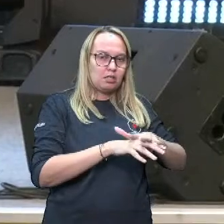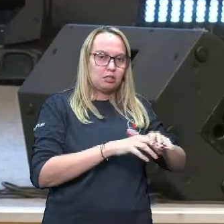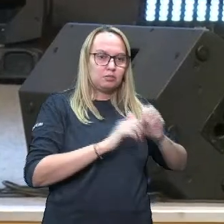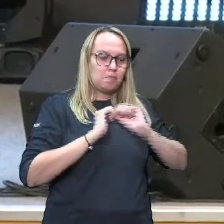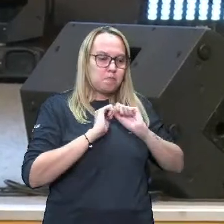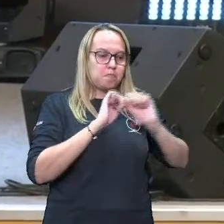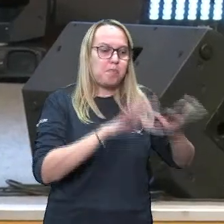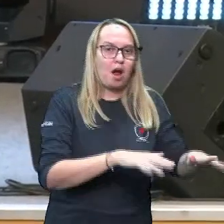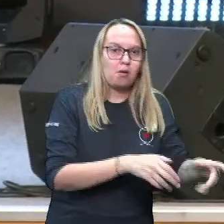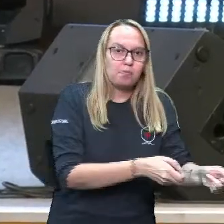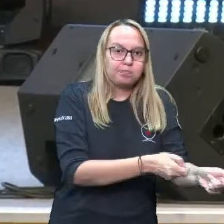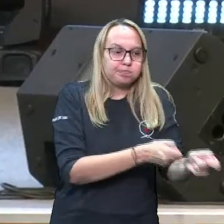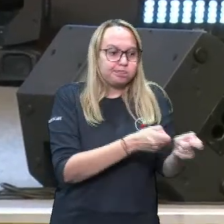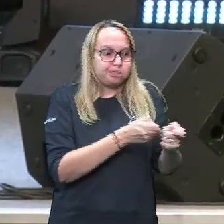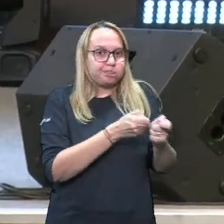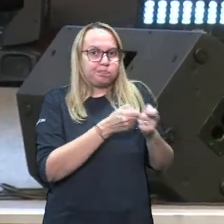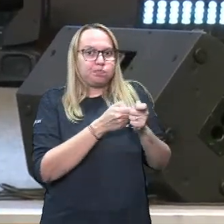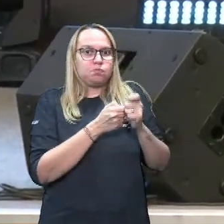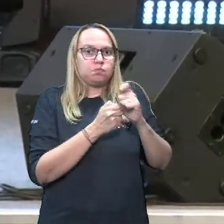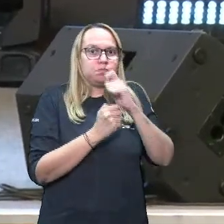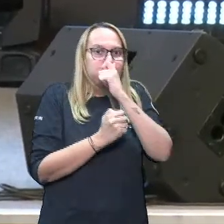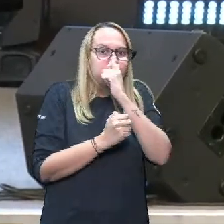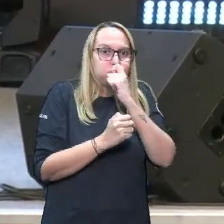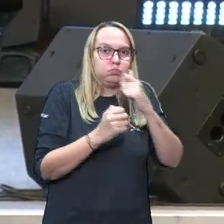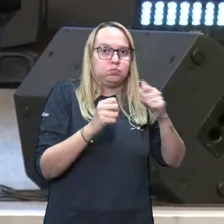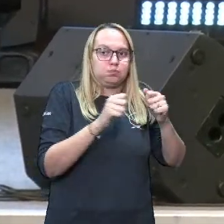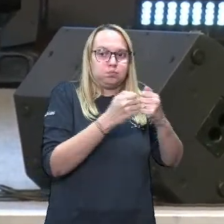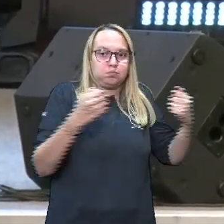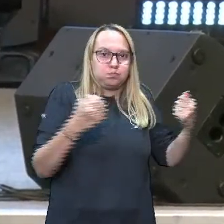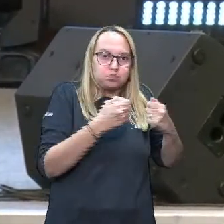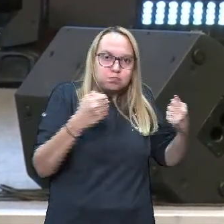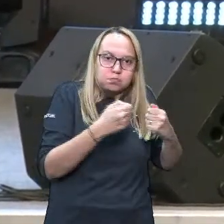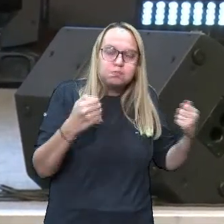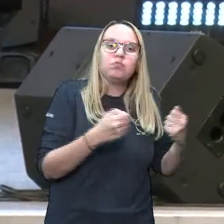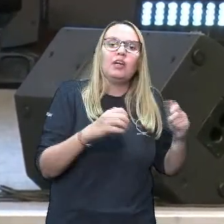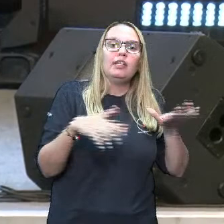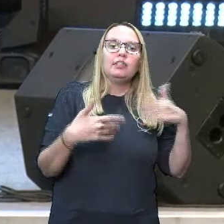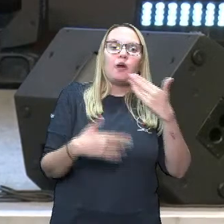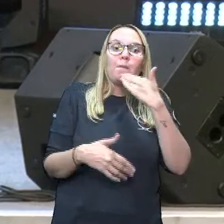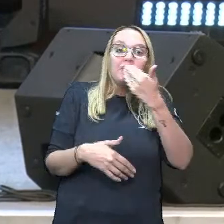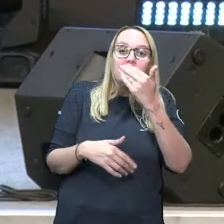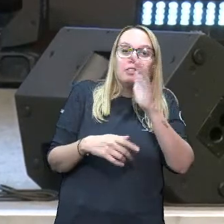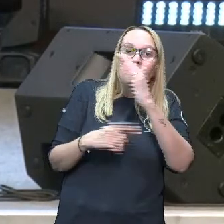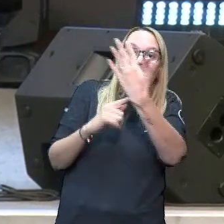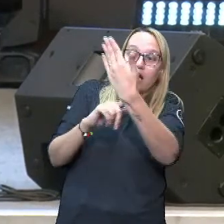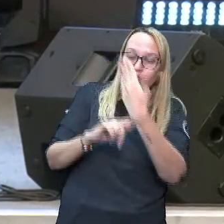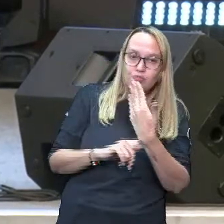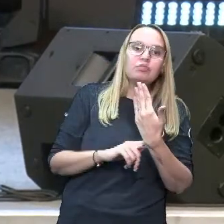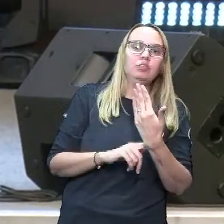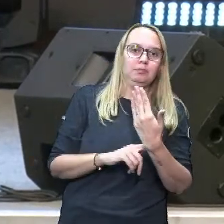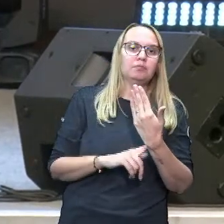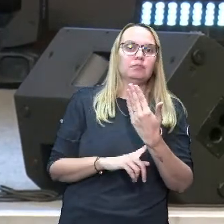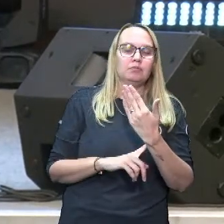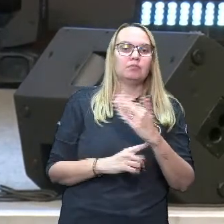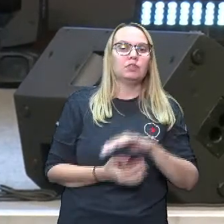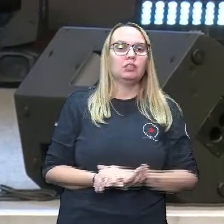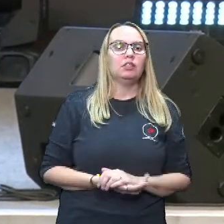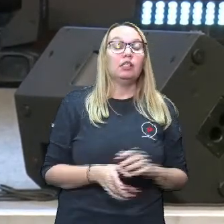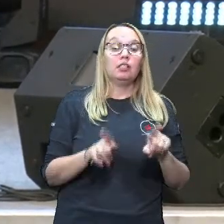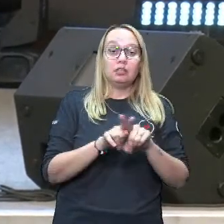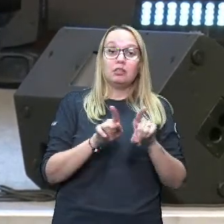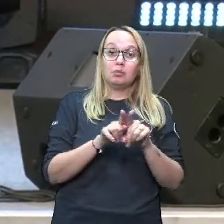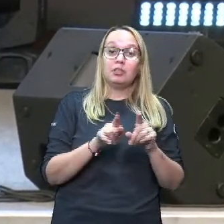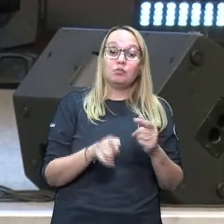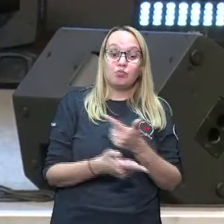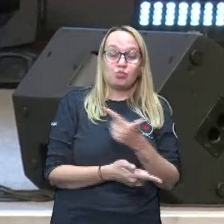começaram a se romper. Então fizeram sinais aos companheiros do outro barco para que fossem ajudá-los. Foram e encheram ambos os